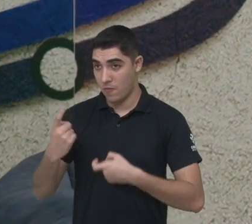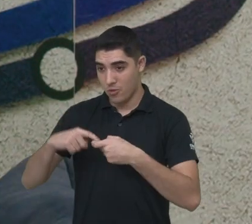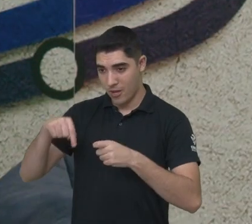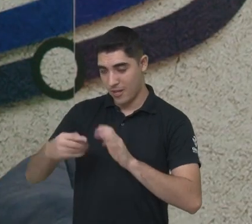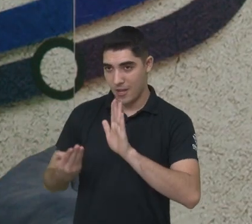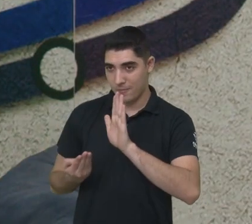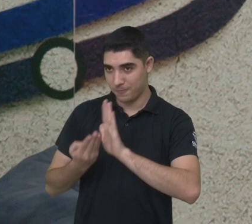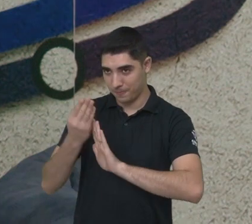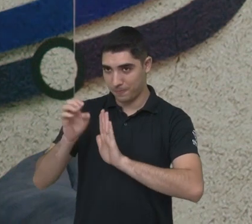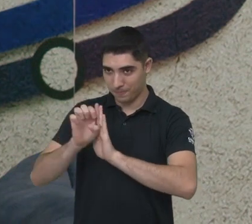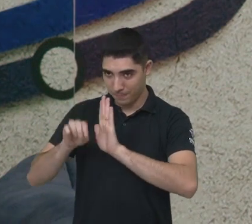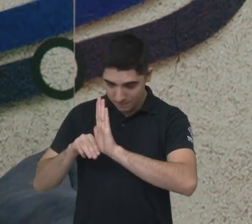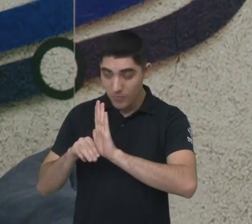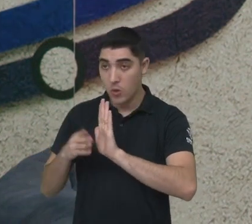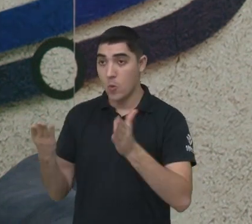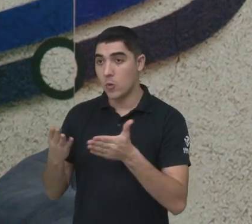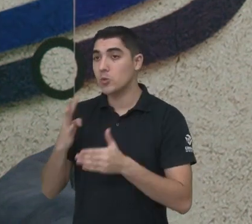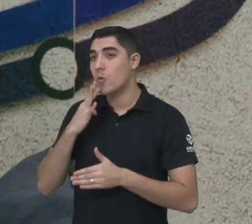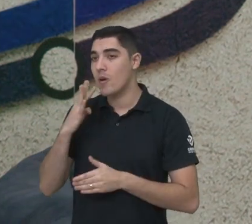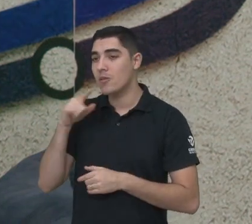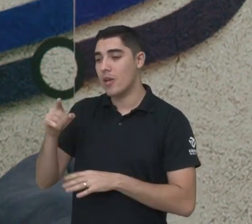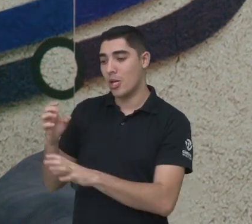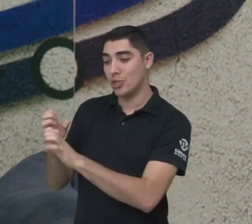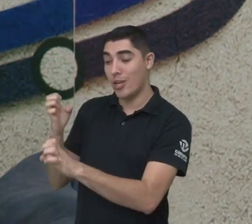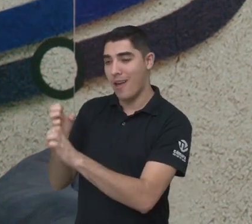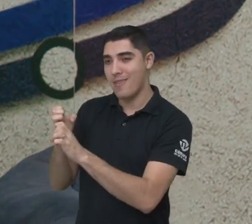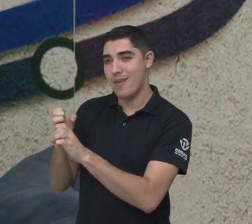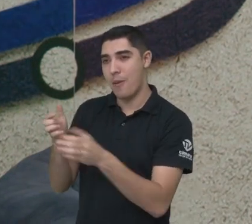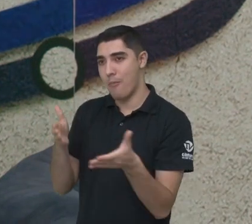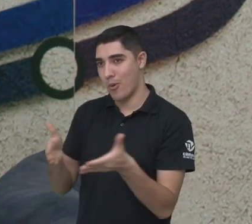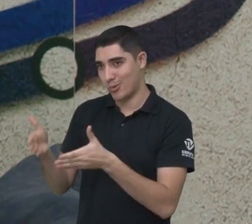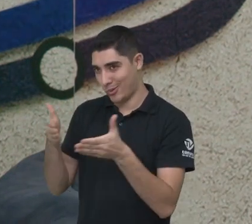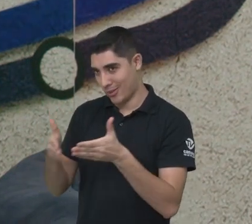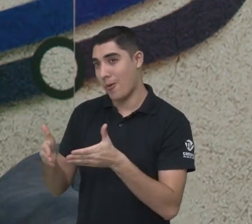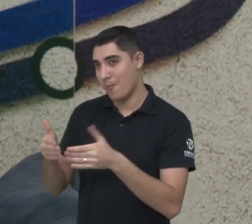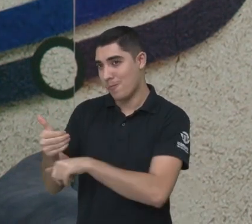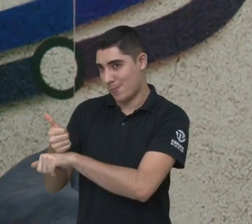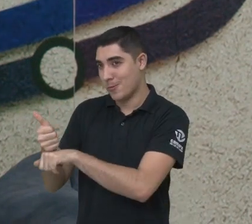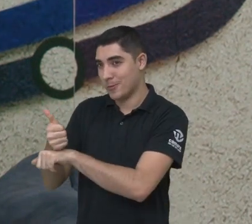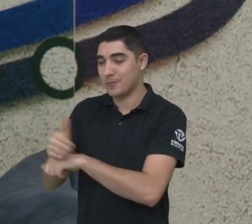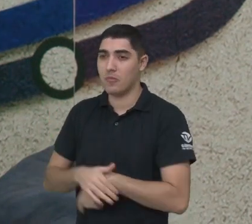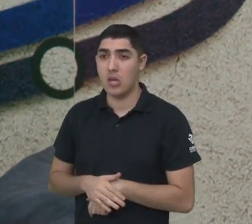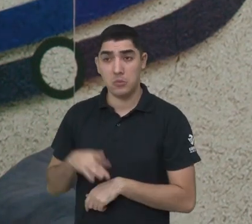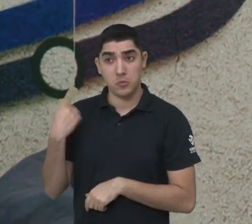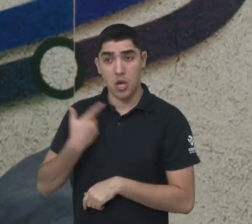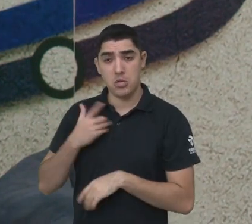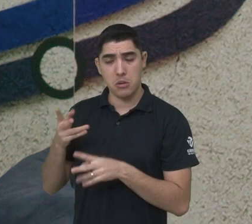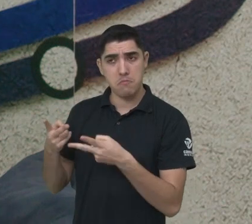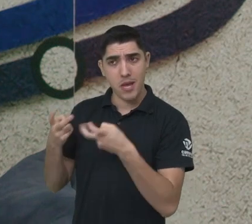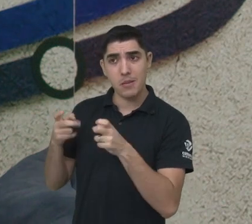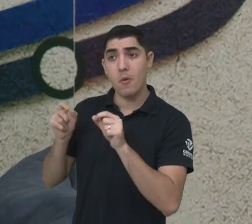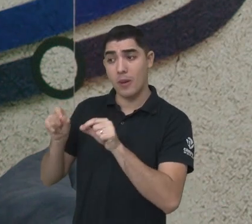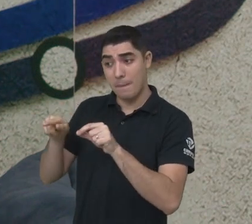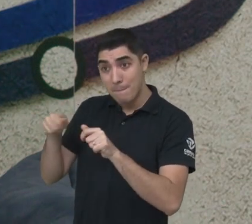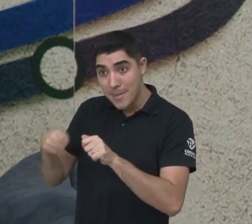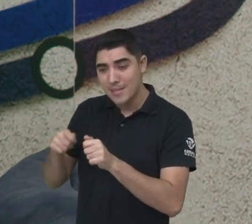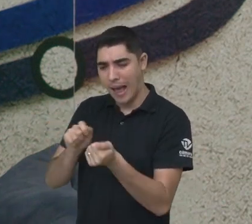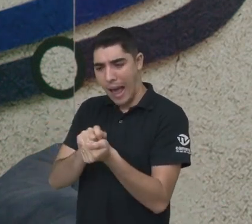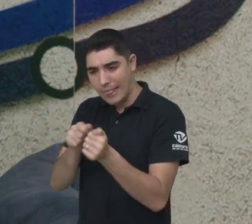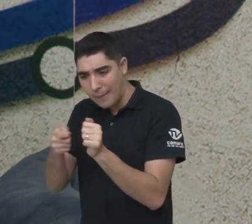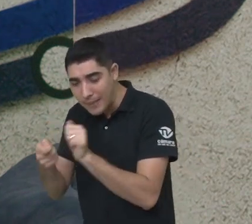De volta com a Estação Mercado, hoje conhecendo a carreira da engenharia de produção. E olha, nós já vimos que a profissão precisa